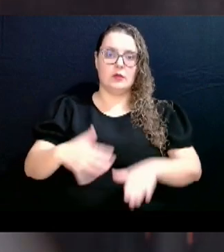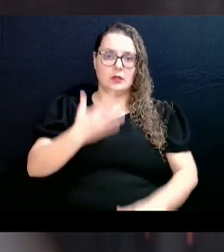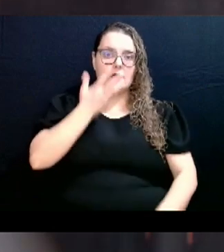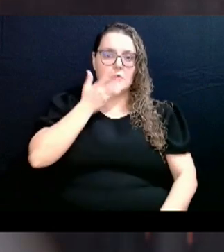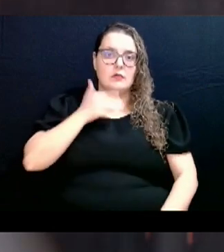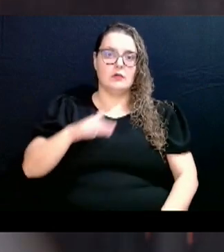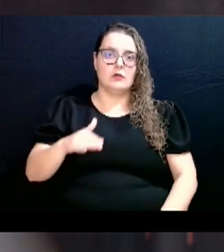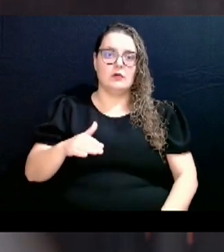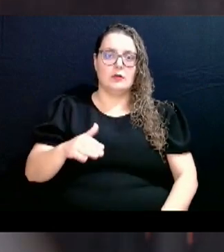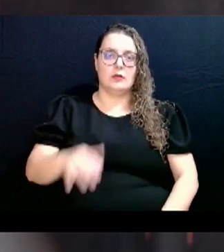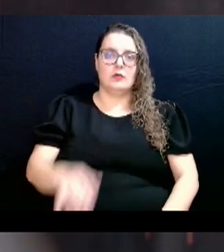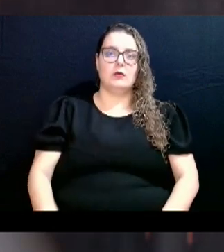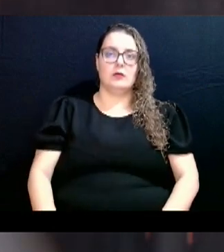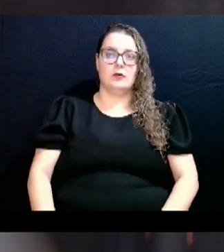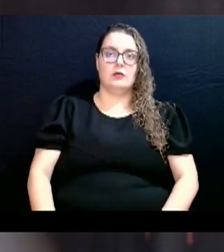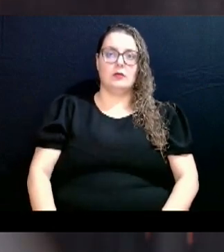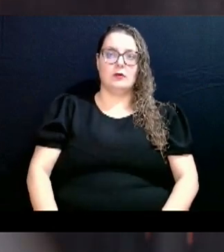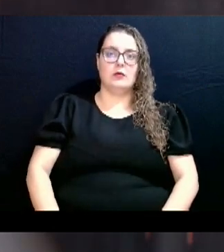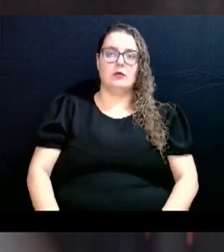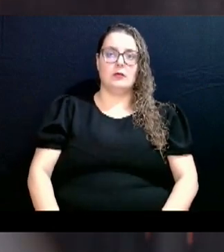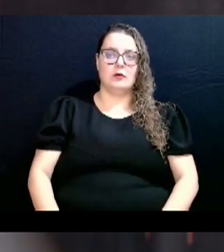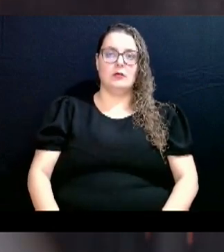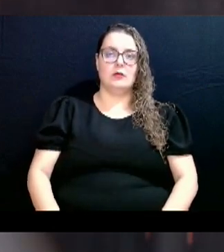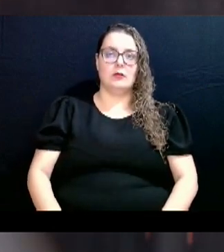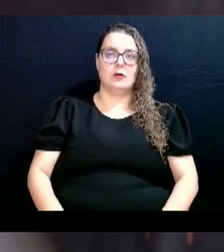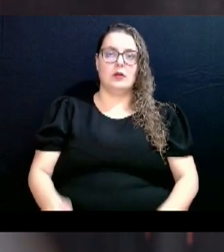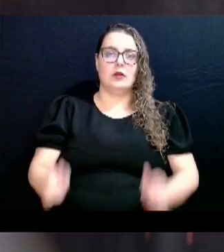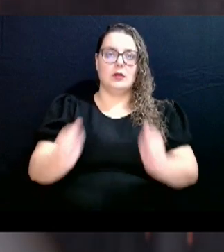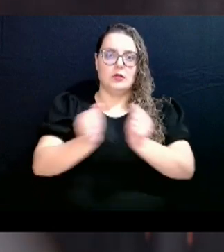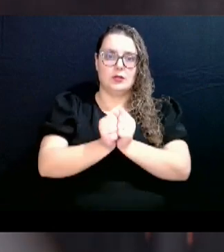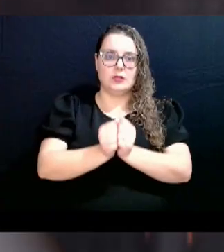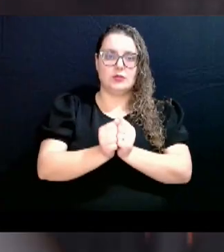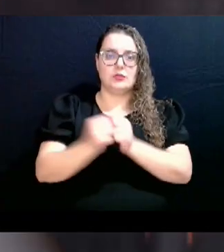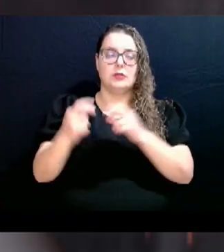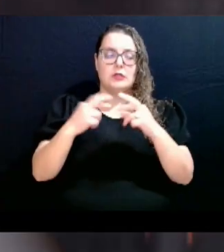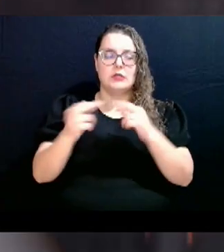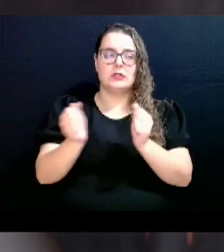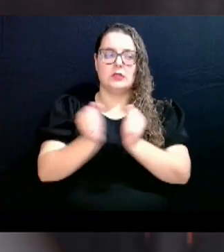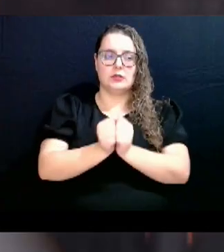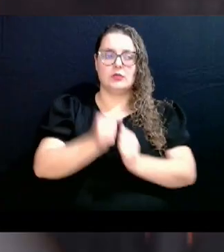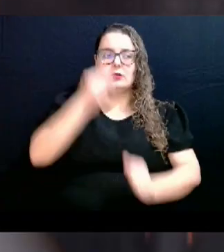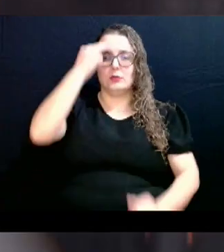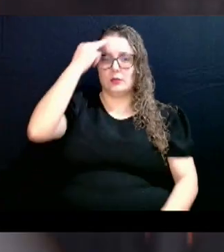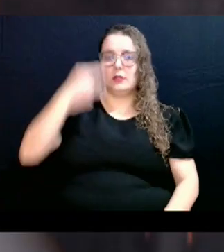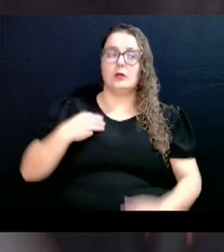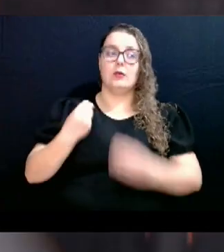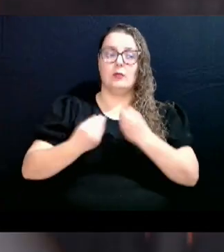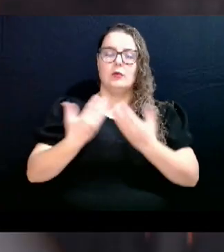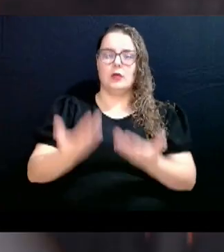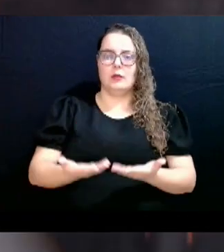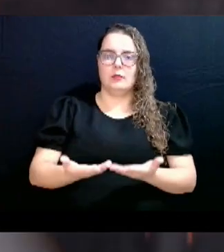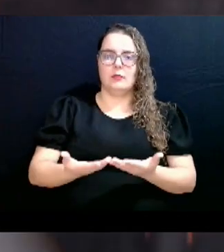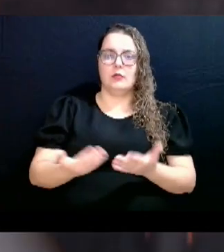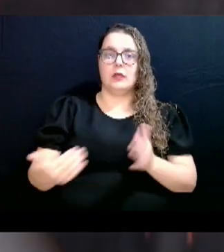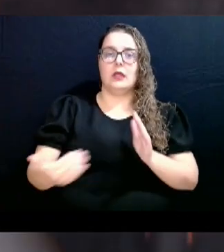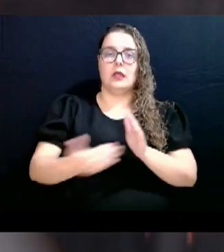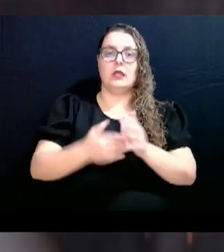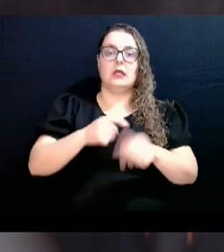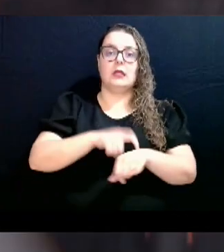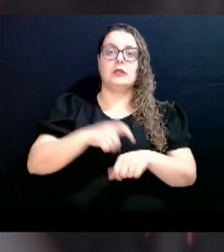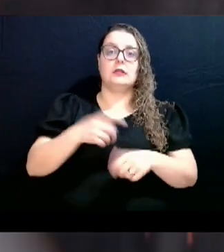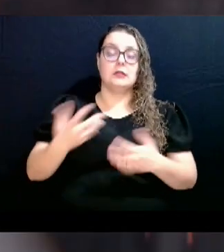com quem se foi. Exato. Exatamente. Mas até que ponto também